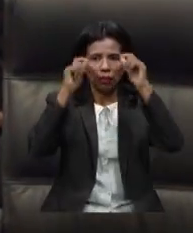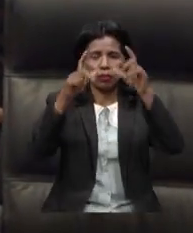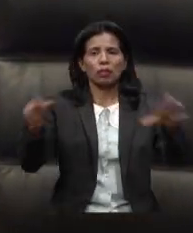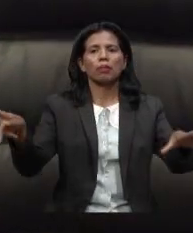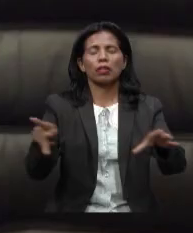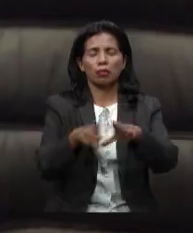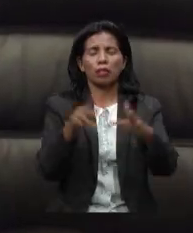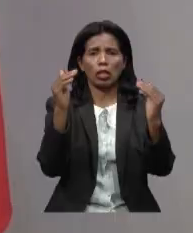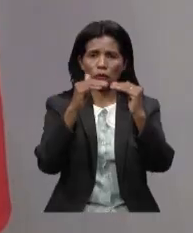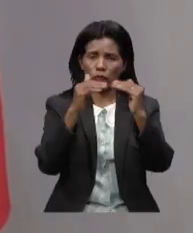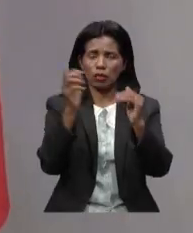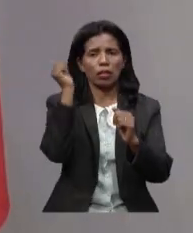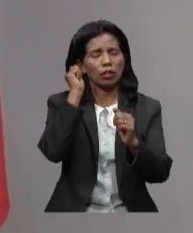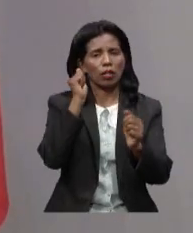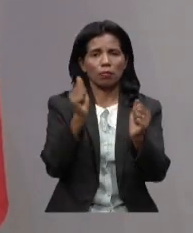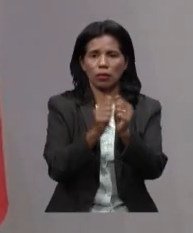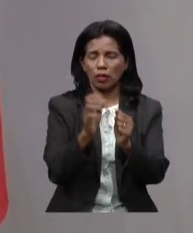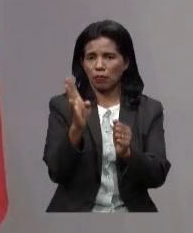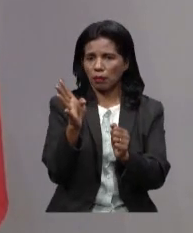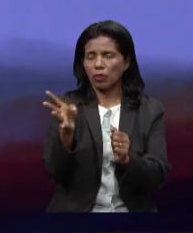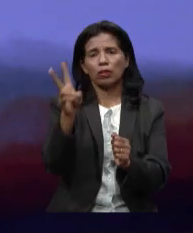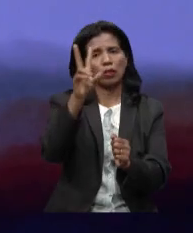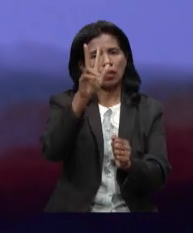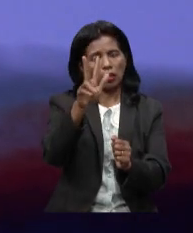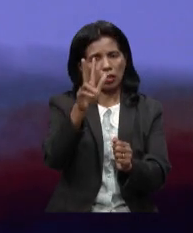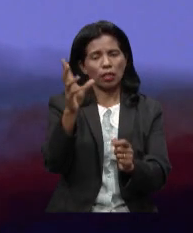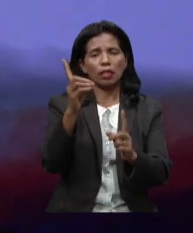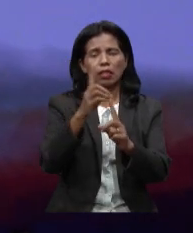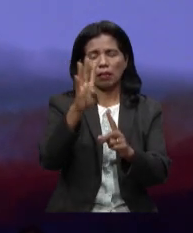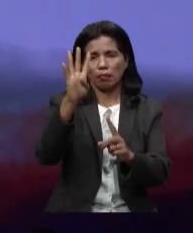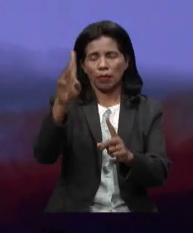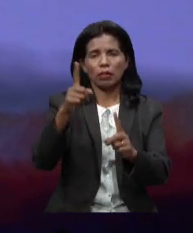em Cimeira ASEANian, Badala Hatnu Resintolu, Nebese Halau, e Lorong 5 atau Lorong